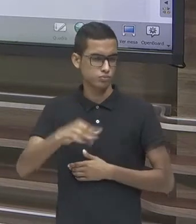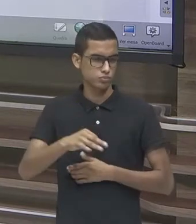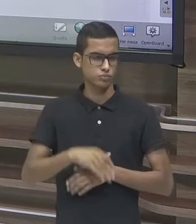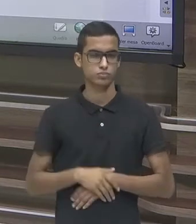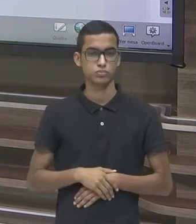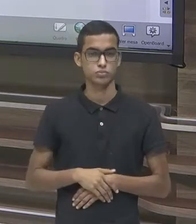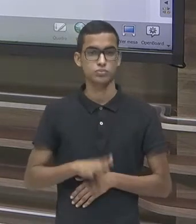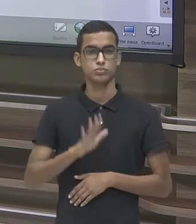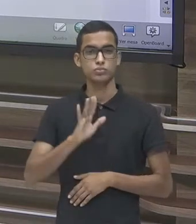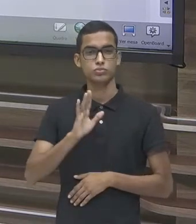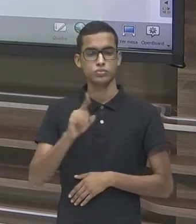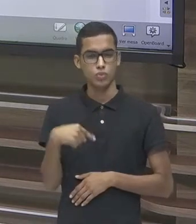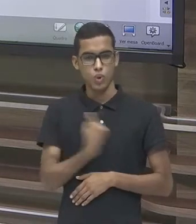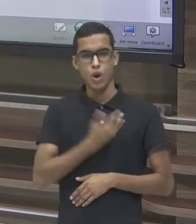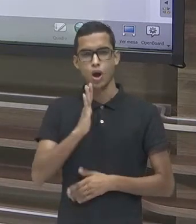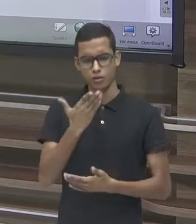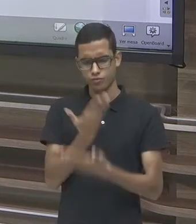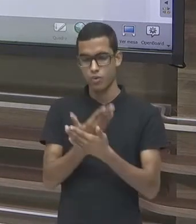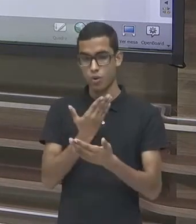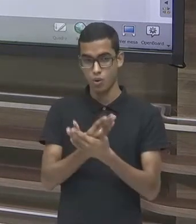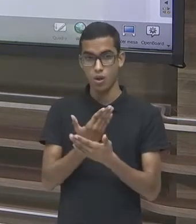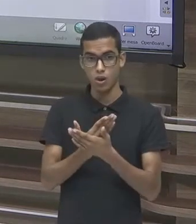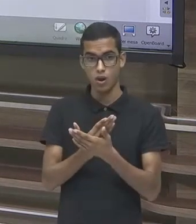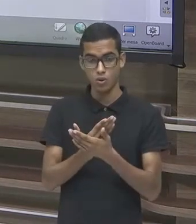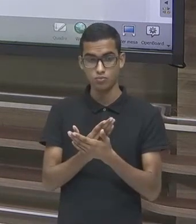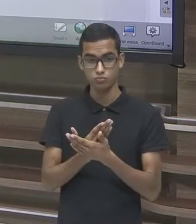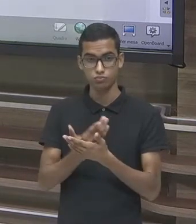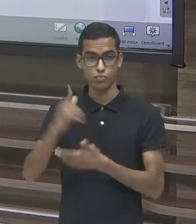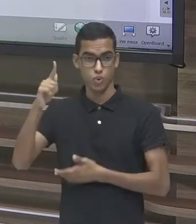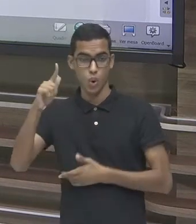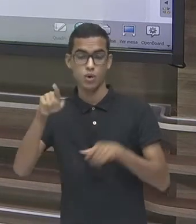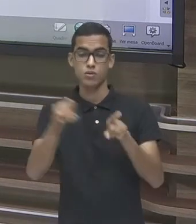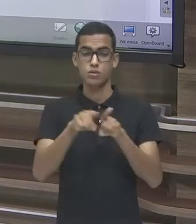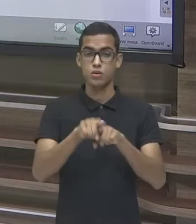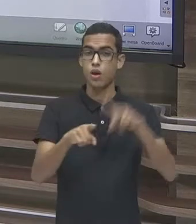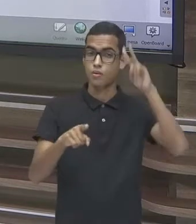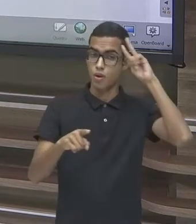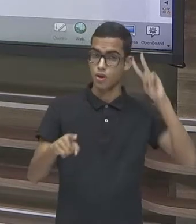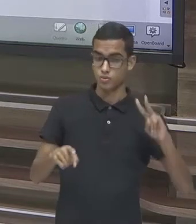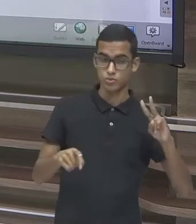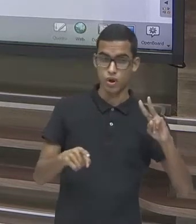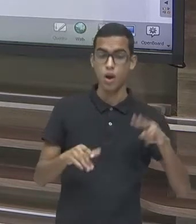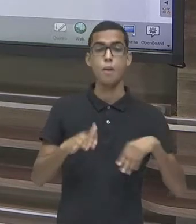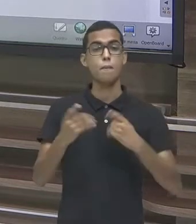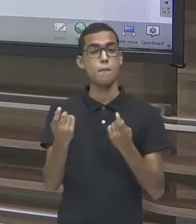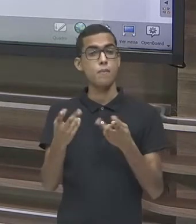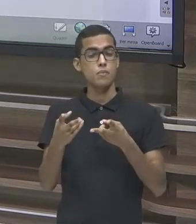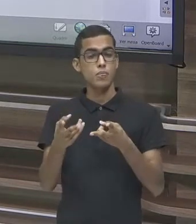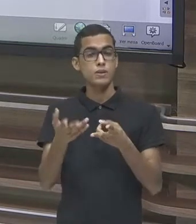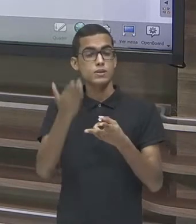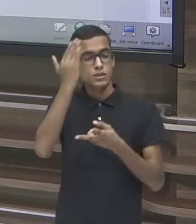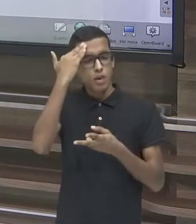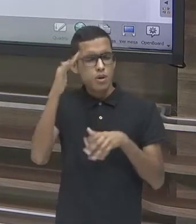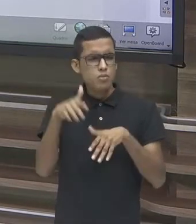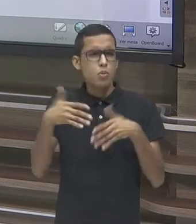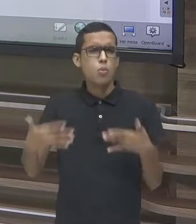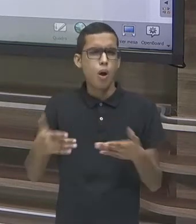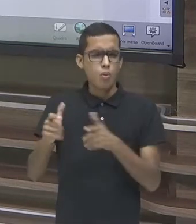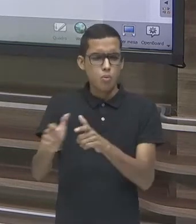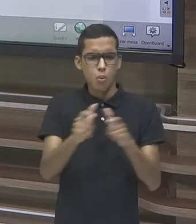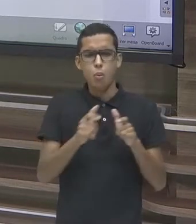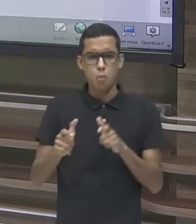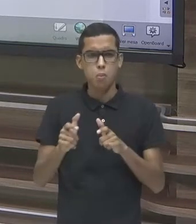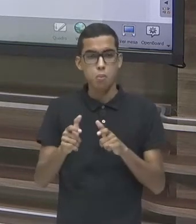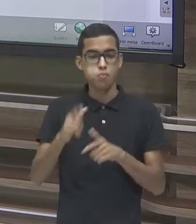tanto em geografia quanto em história, o posicionamento dos Estados Unidos. E a gente verificou que a porção inicial dos Estados